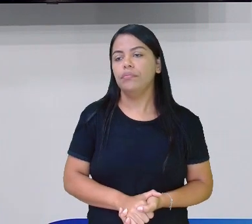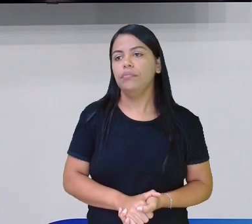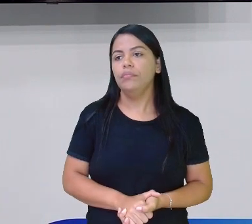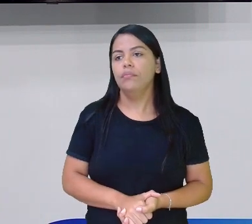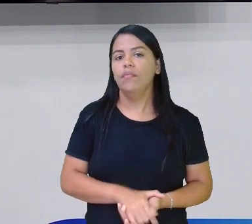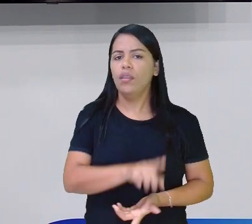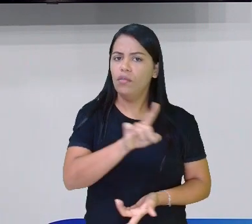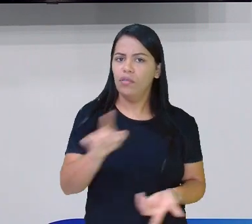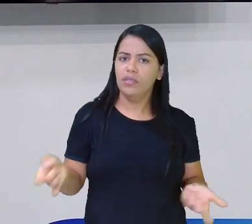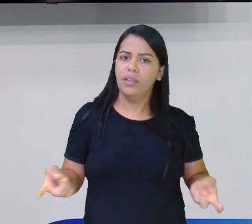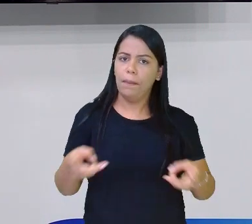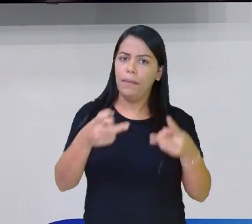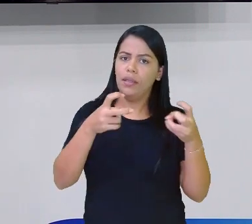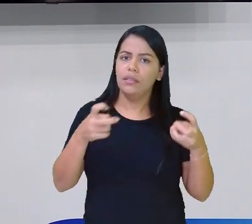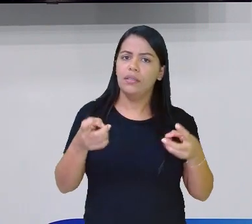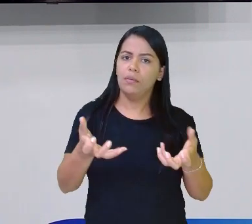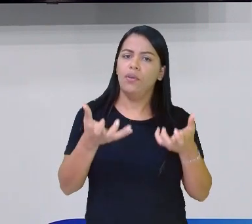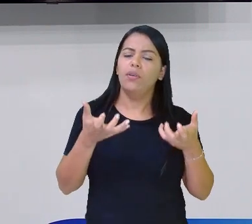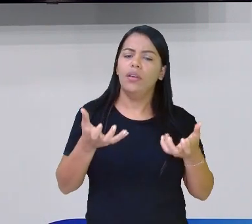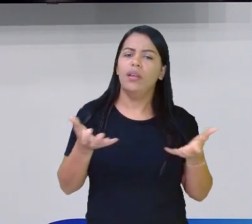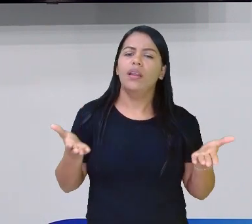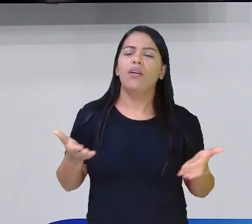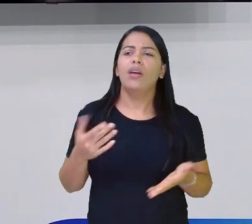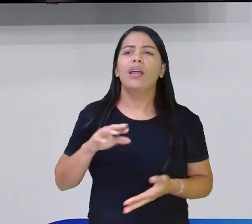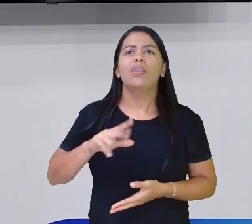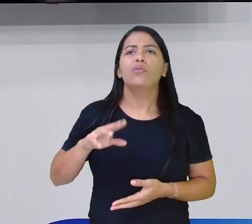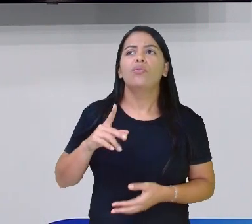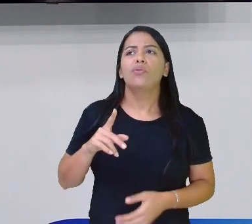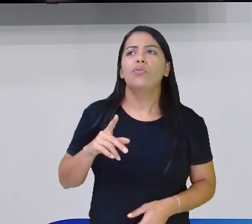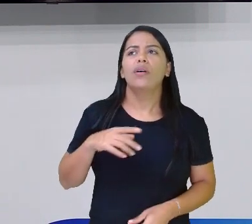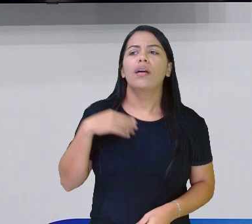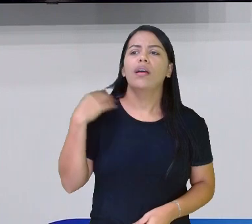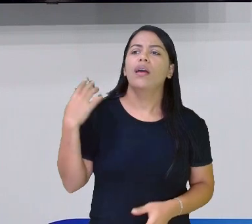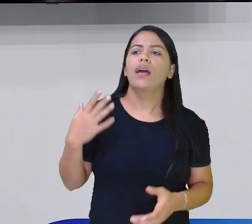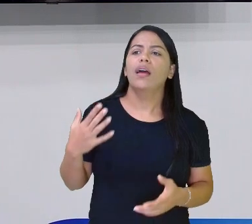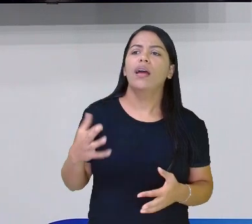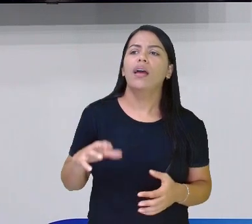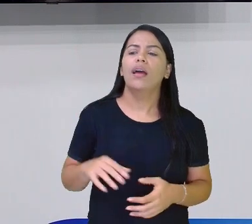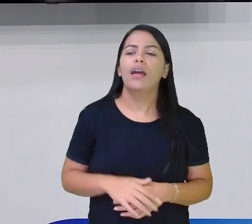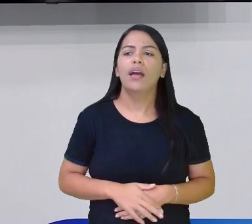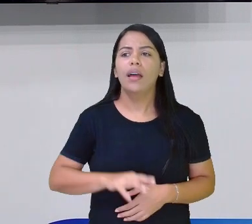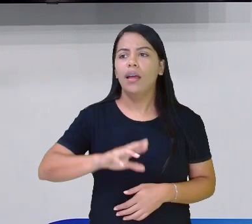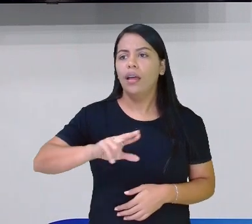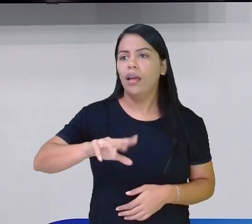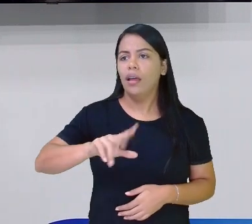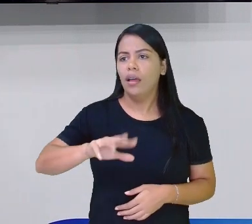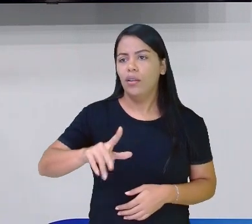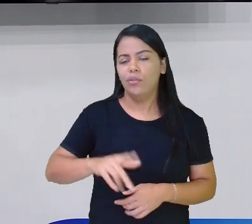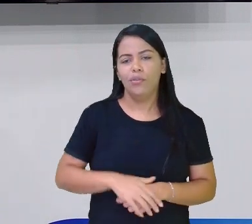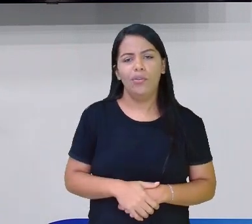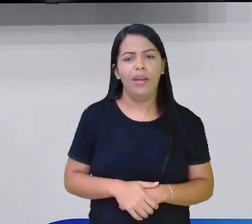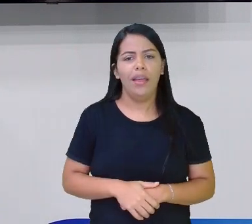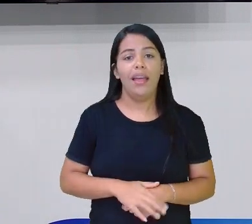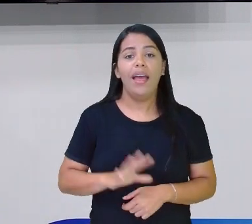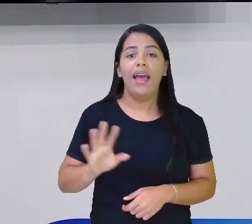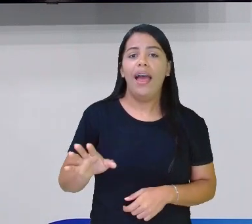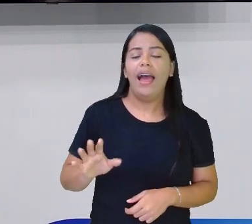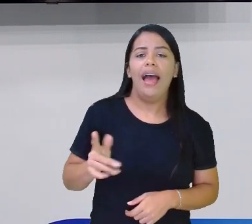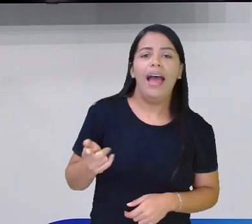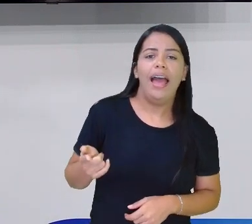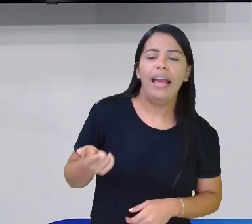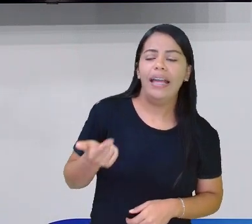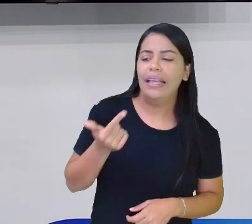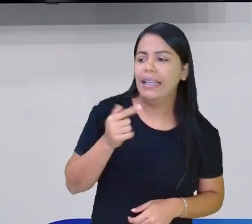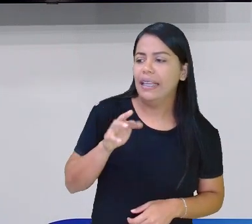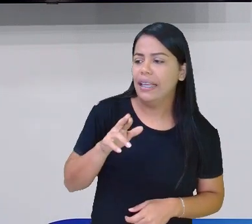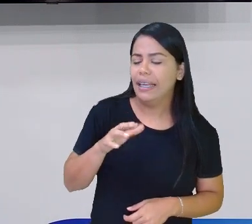como é que eu posso dizer? Eu queria dizer, não é a graça, não é? É o que, produção? O humor. Jonas aqui da